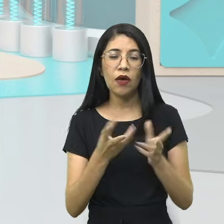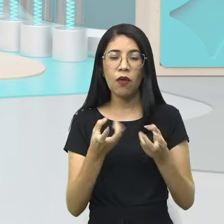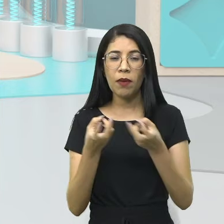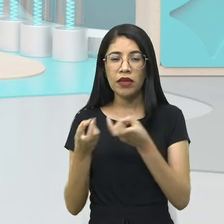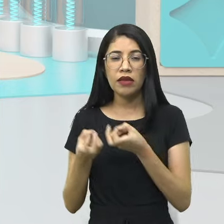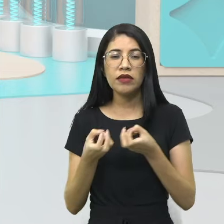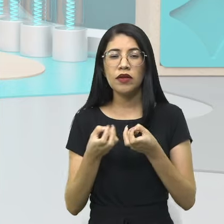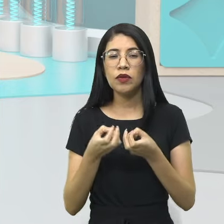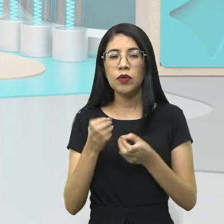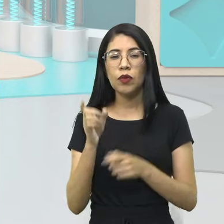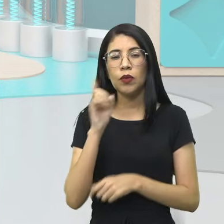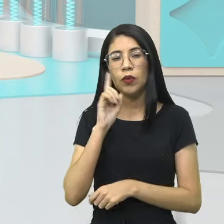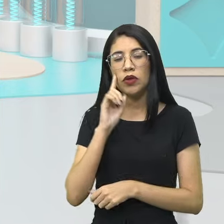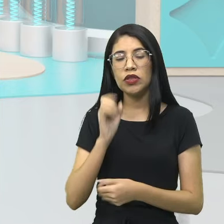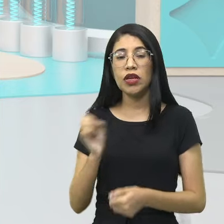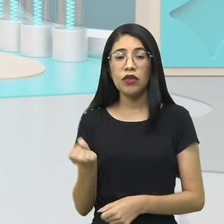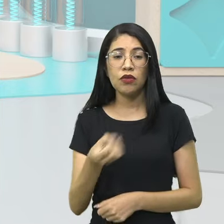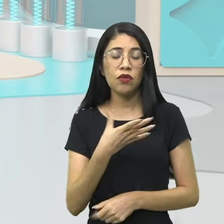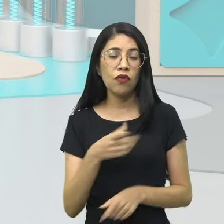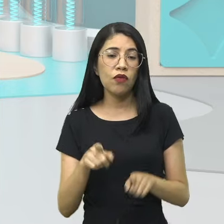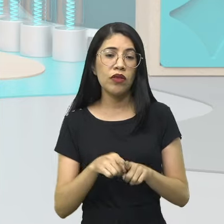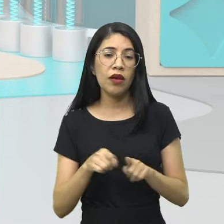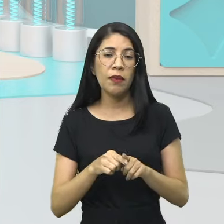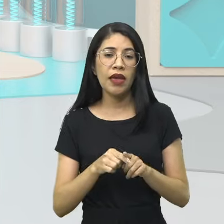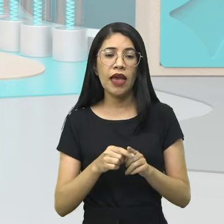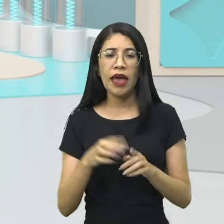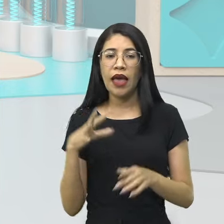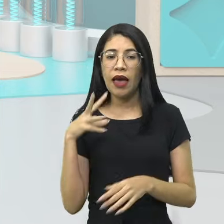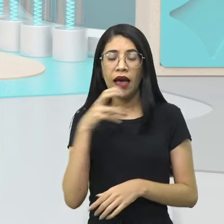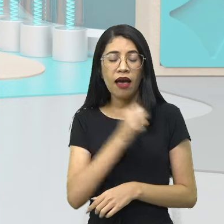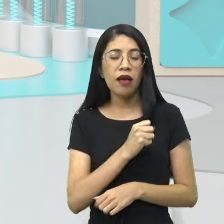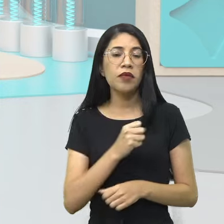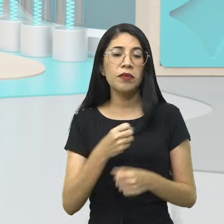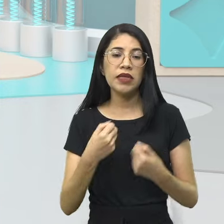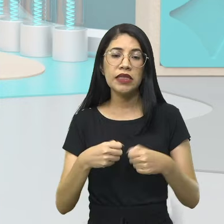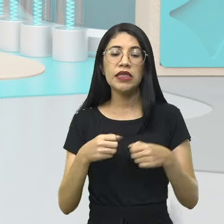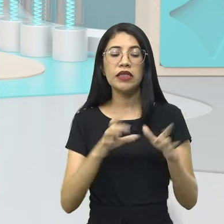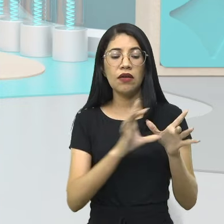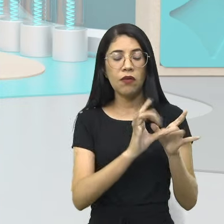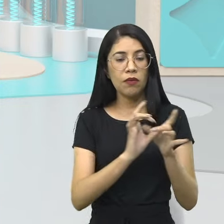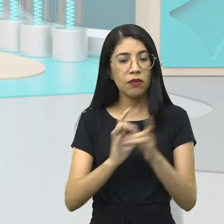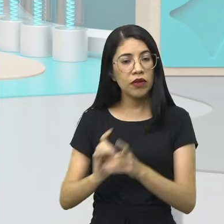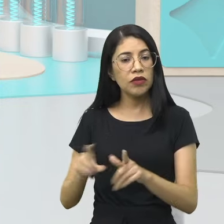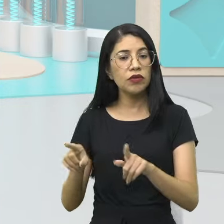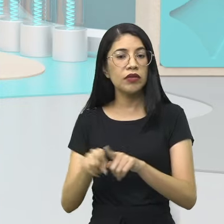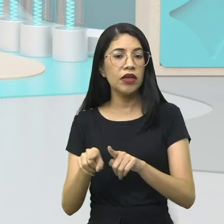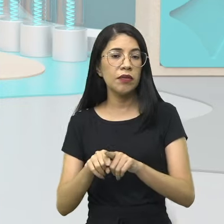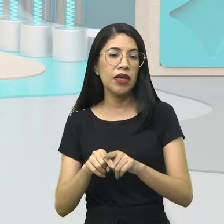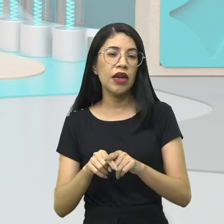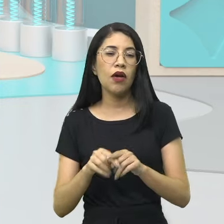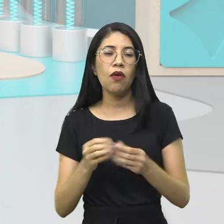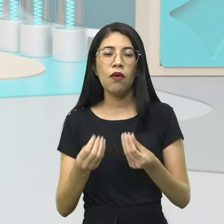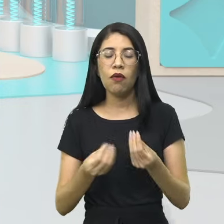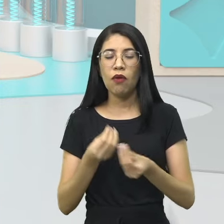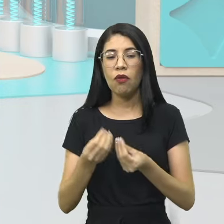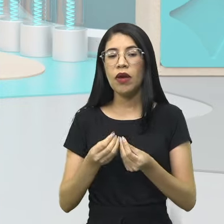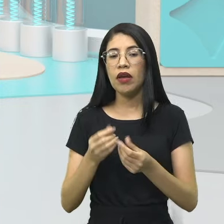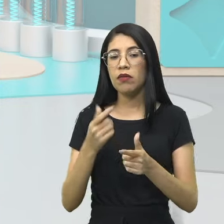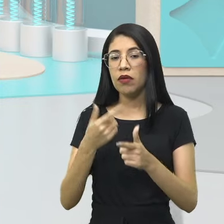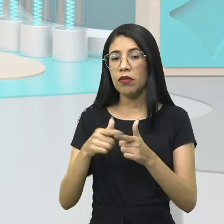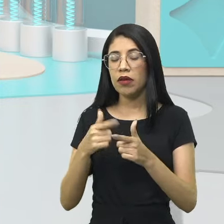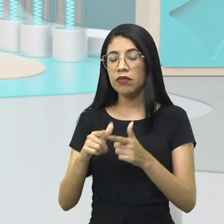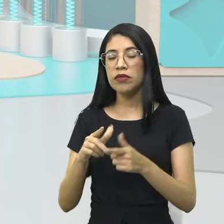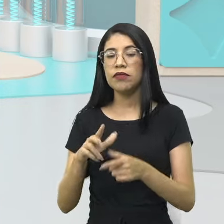cotidiano, é algo atual, é algo efêmero, né? Precisa de contextualização, situações